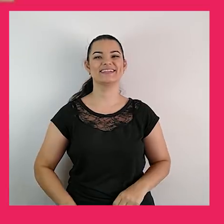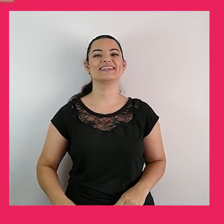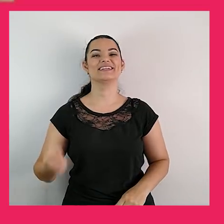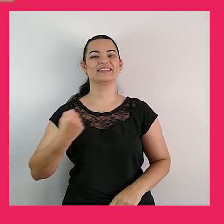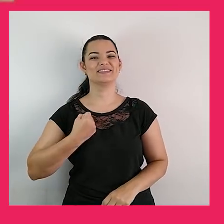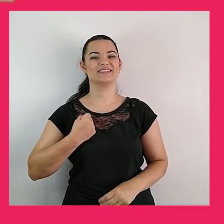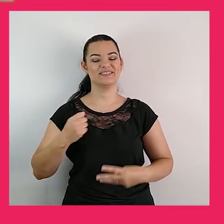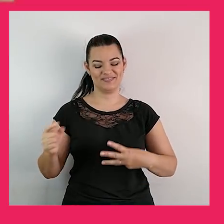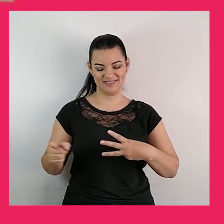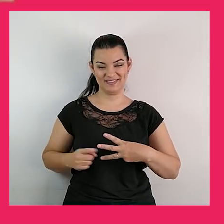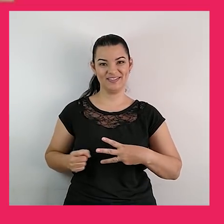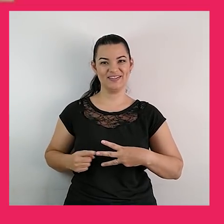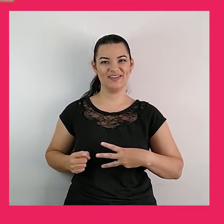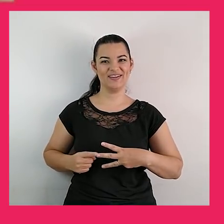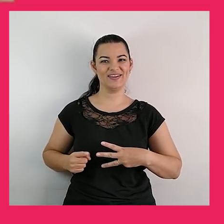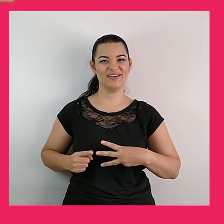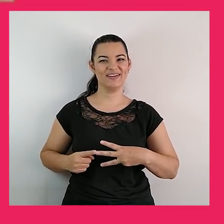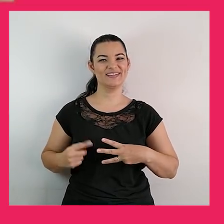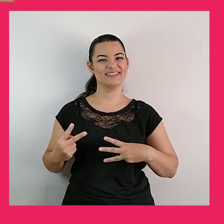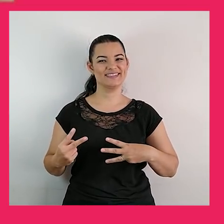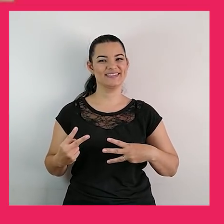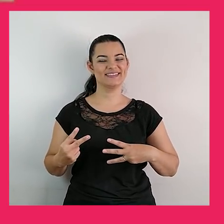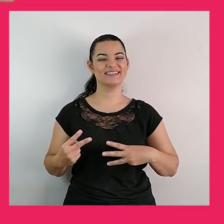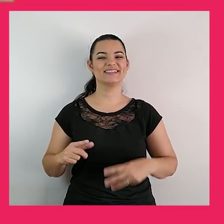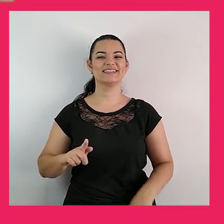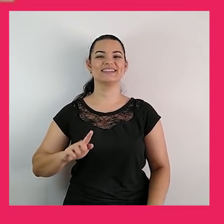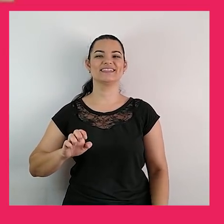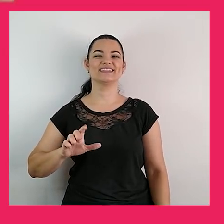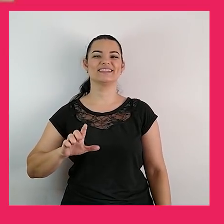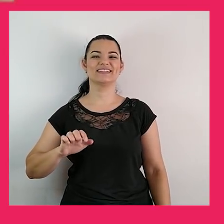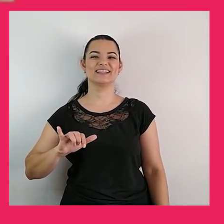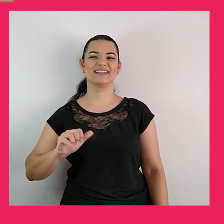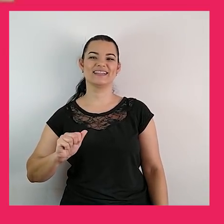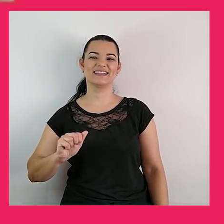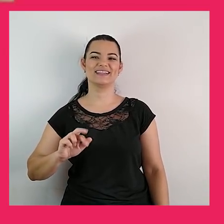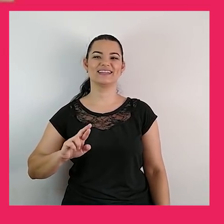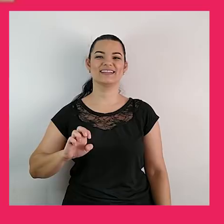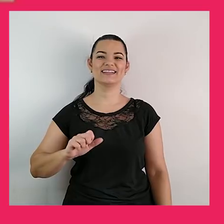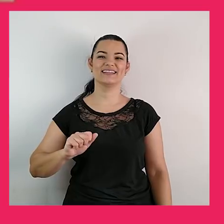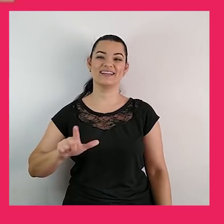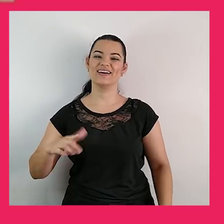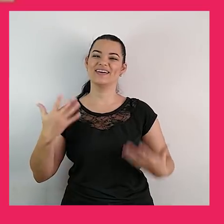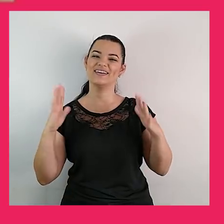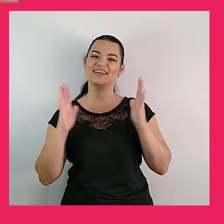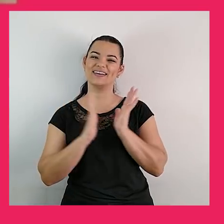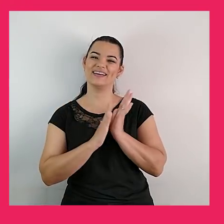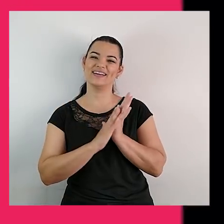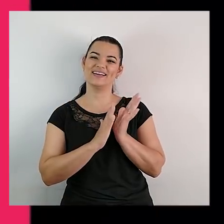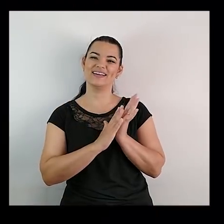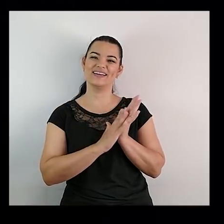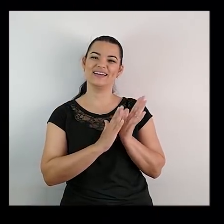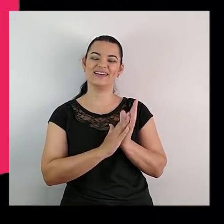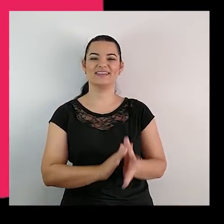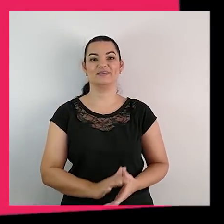Alternativa número 2, geleia real. Parabéns.